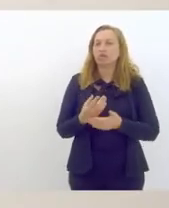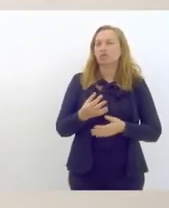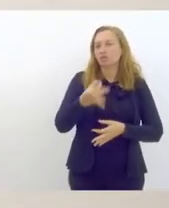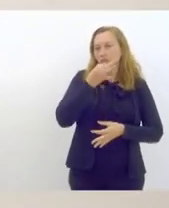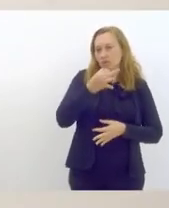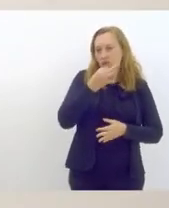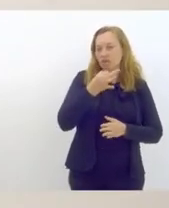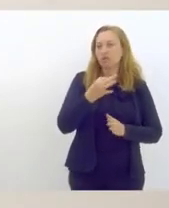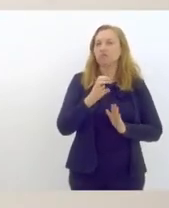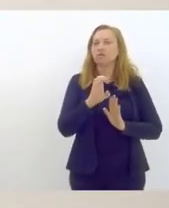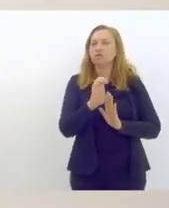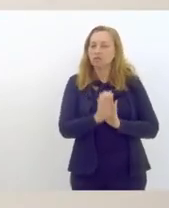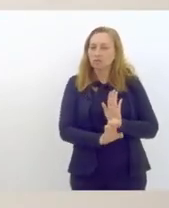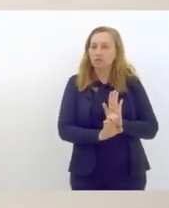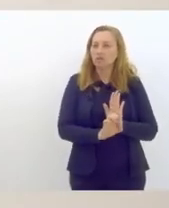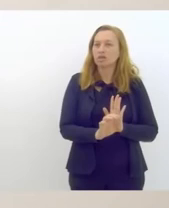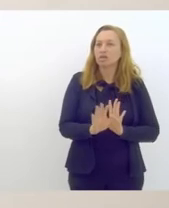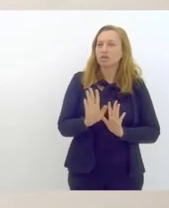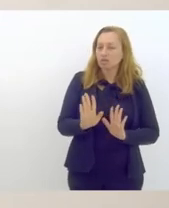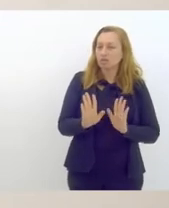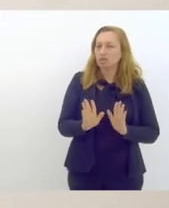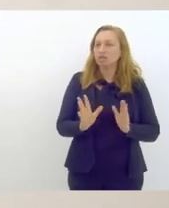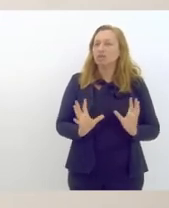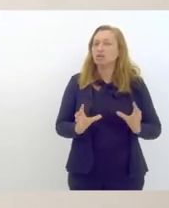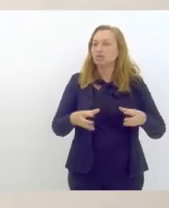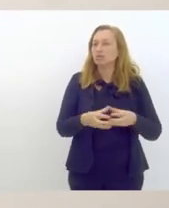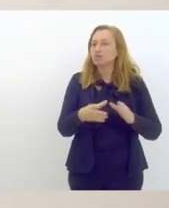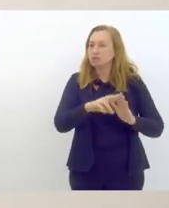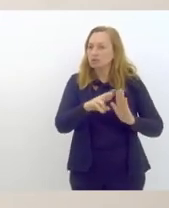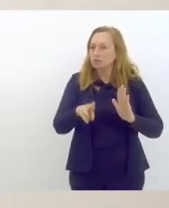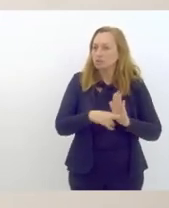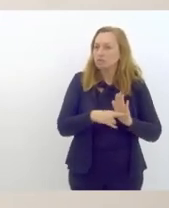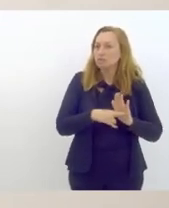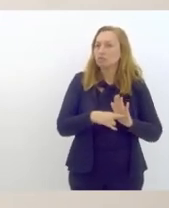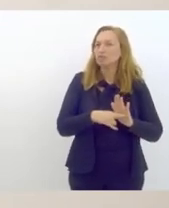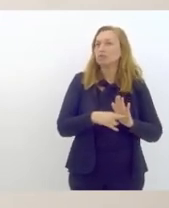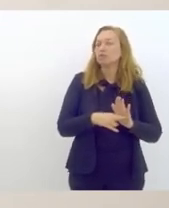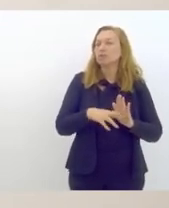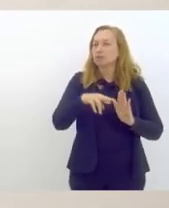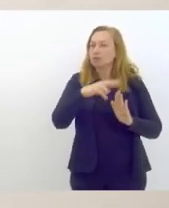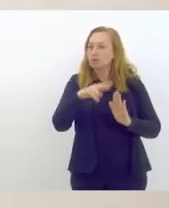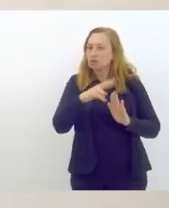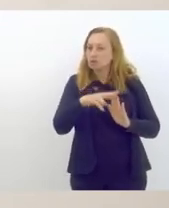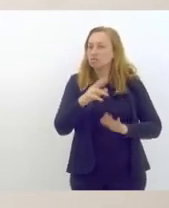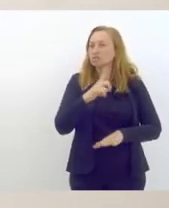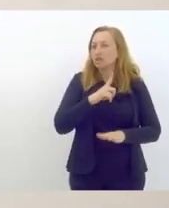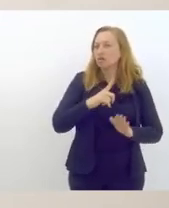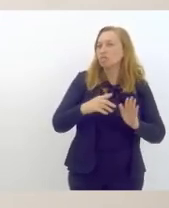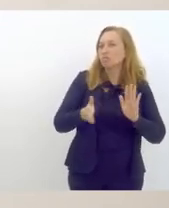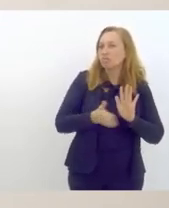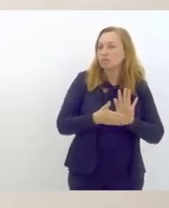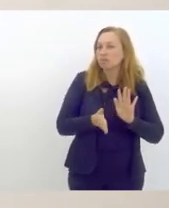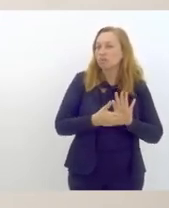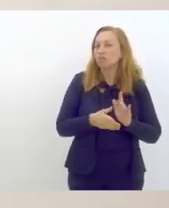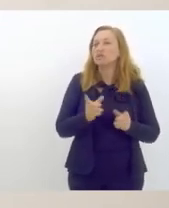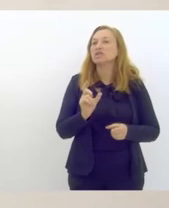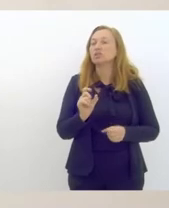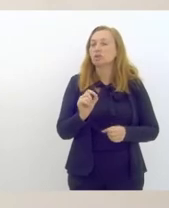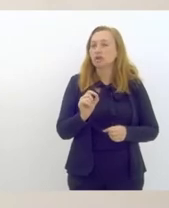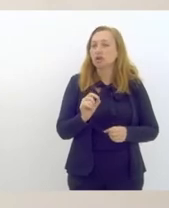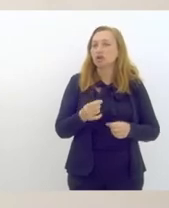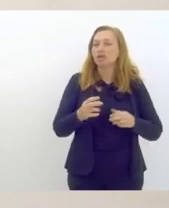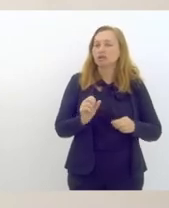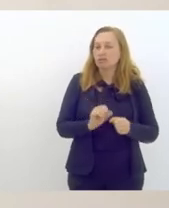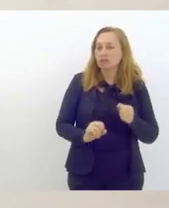ficar sem o esclarecimento, na verdade, a Comissão de Normas, pela resolução, ela tem o papel de realizar a